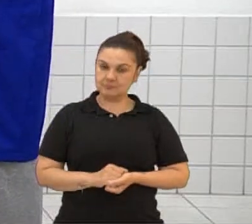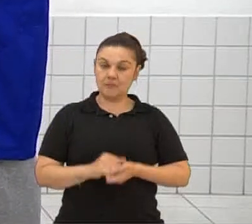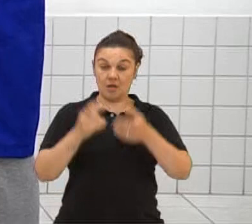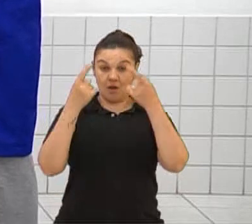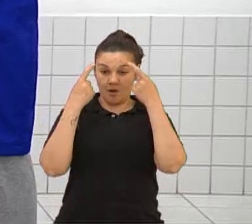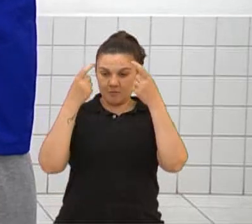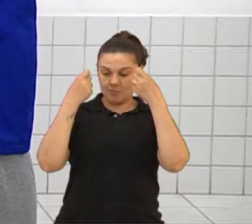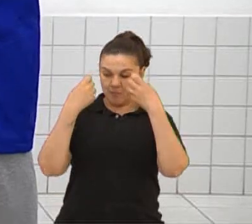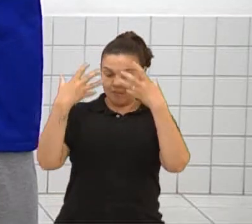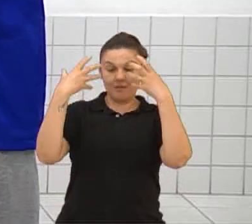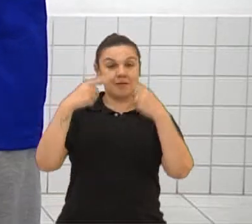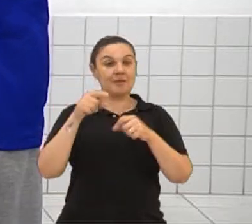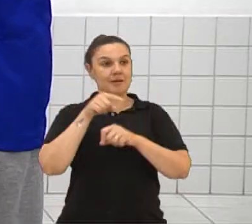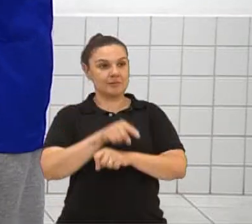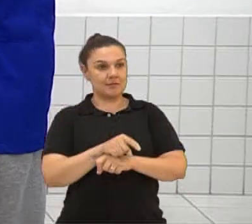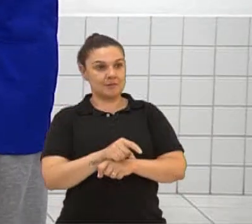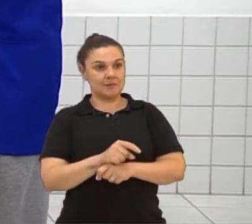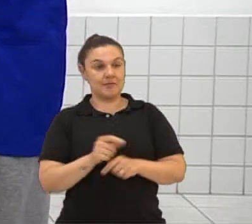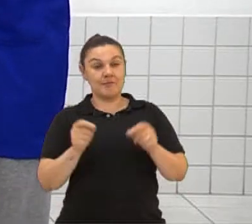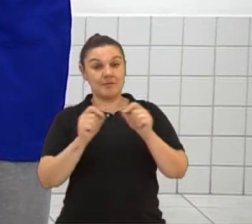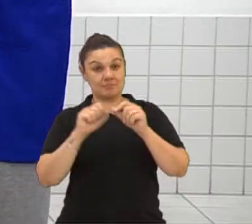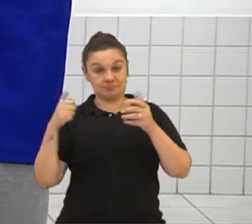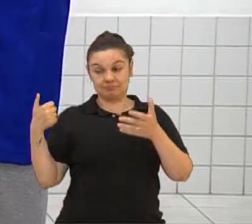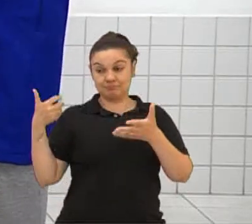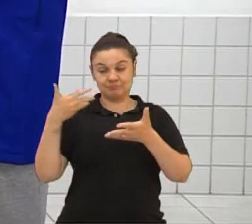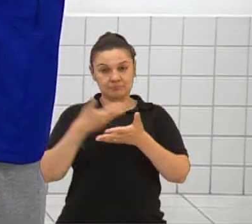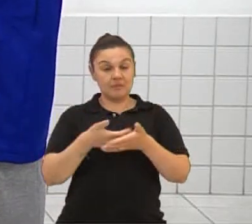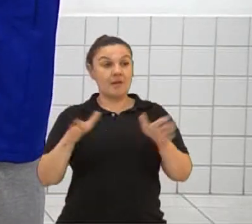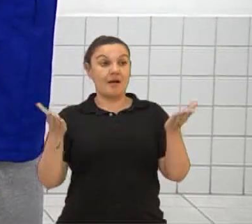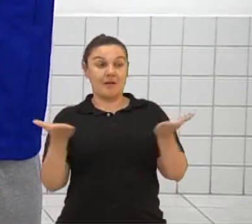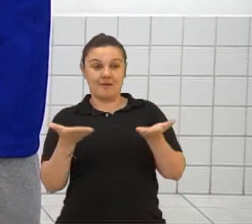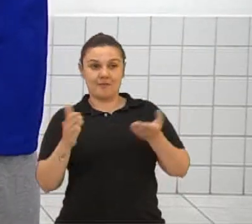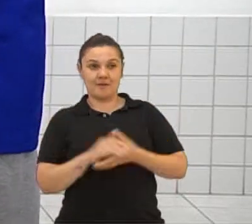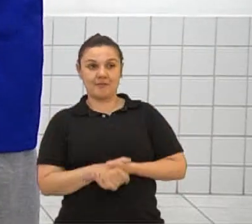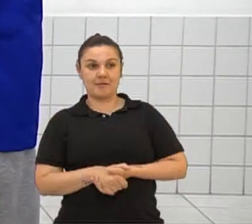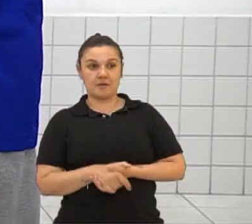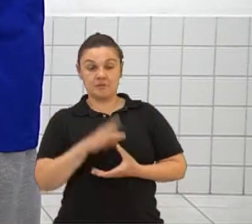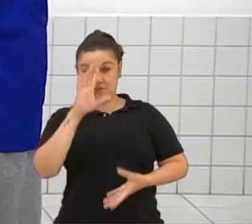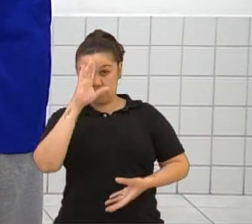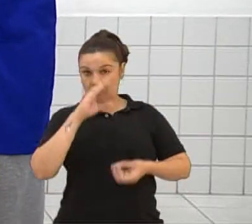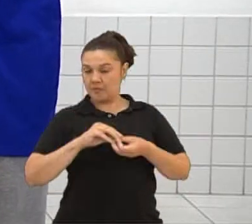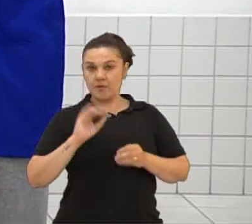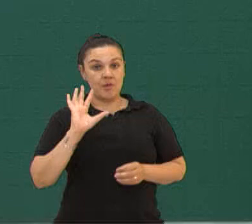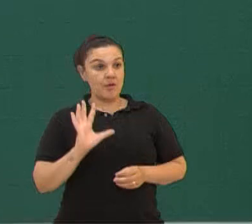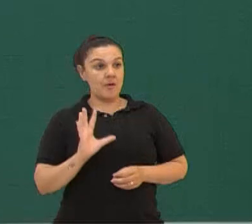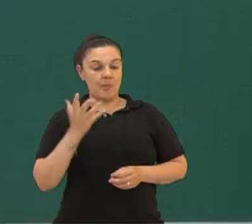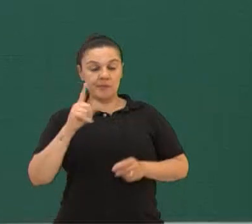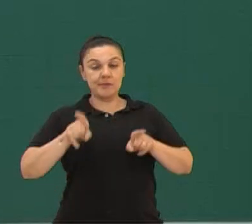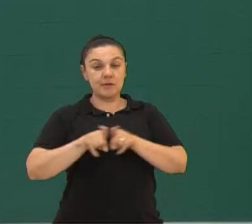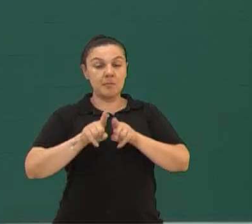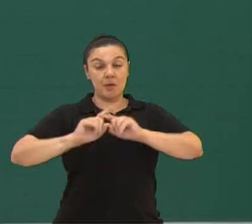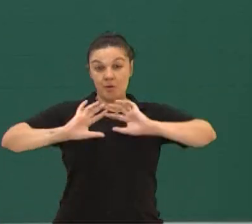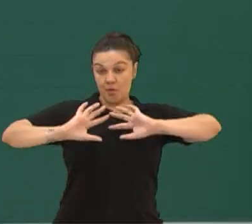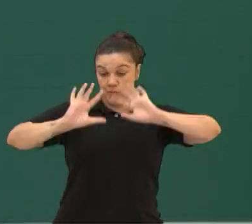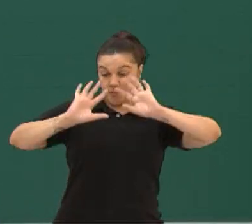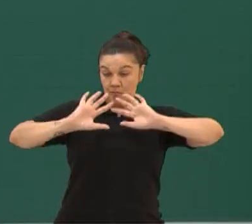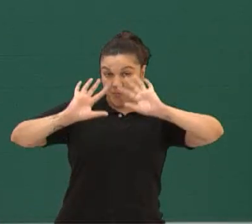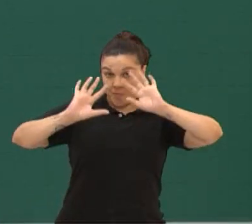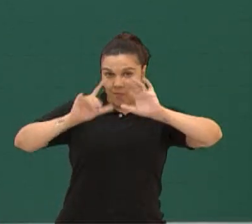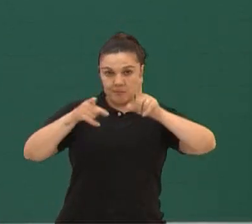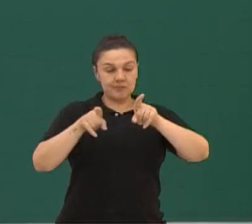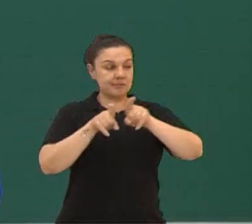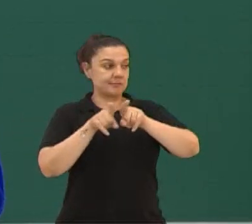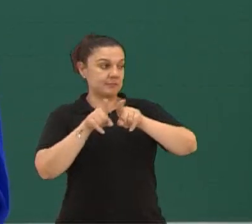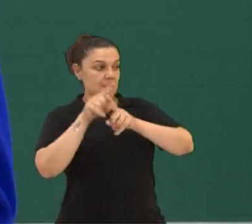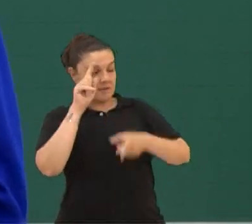espetacularização do futebol, então a gente ficou fazendo uma boa retomada, porque agora isso vai entender melhor como que o voleibol se torna um esporte também